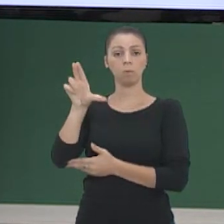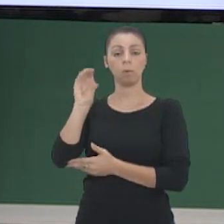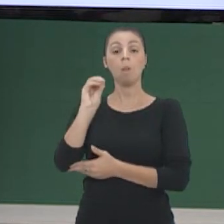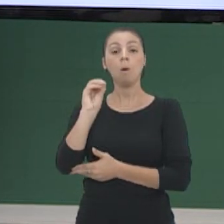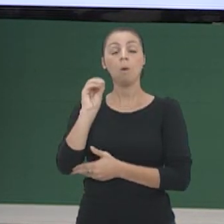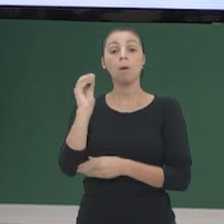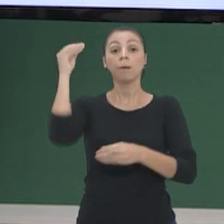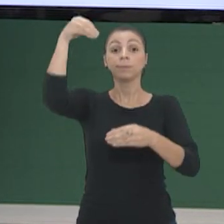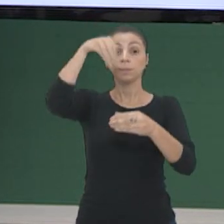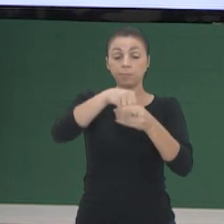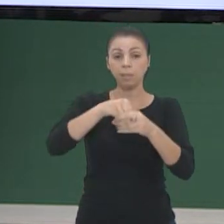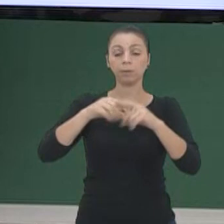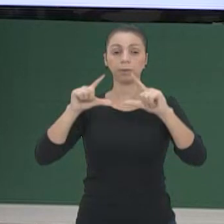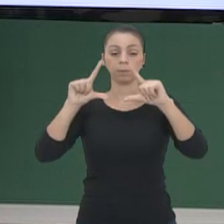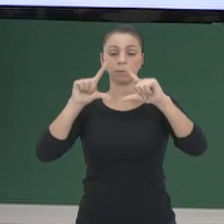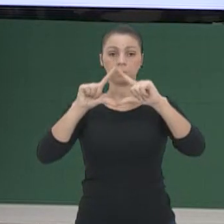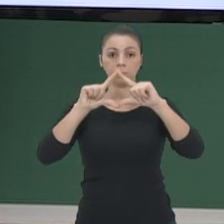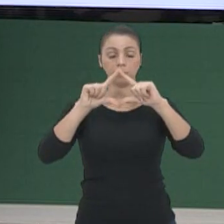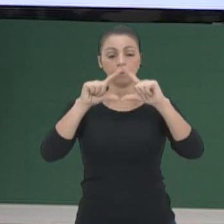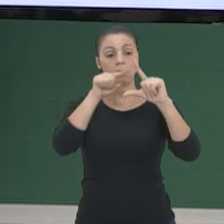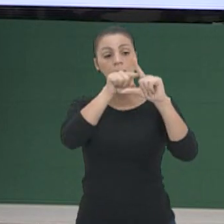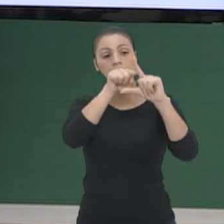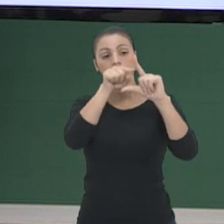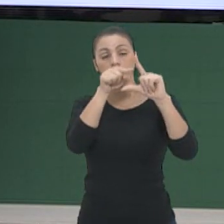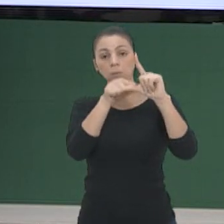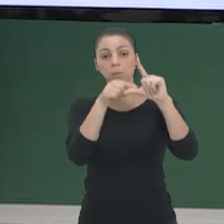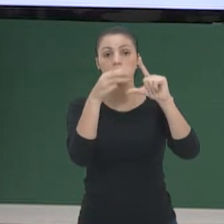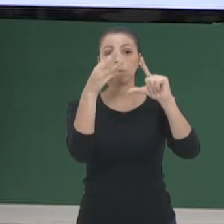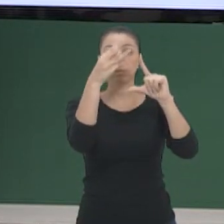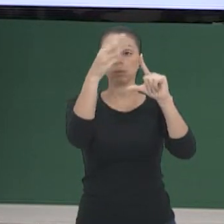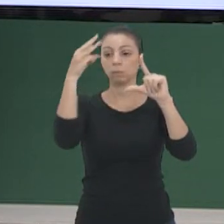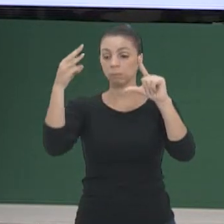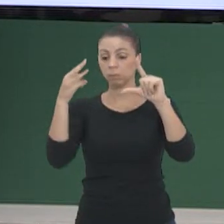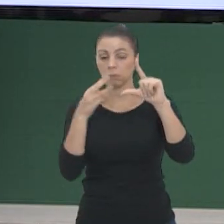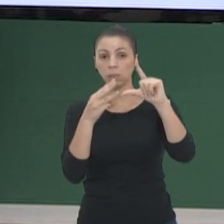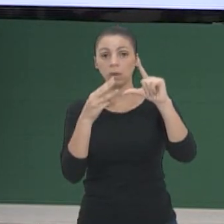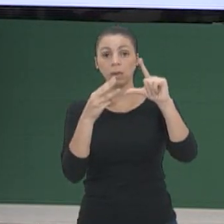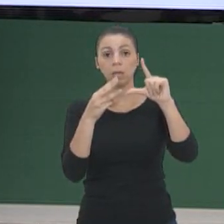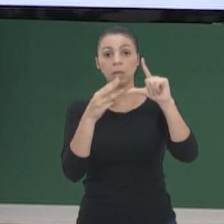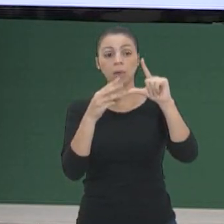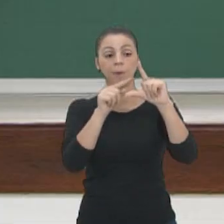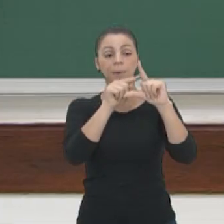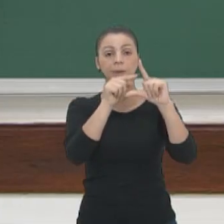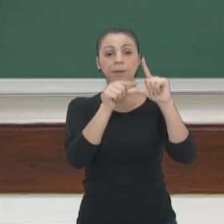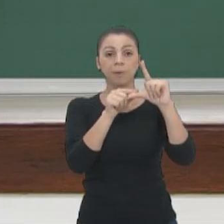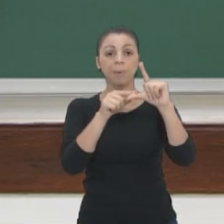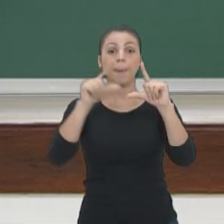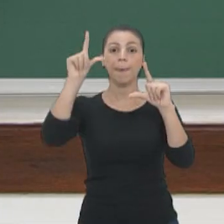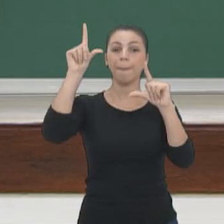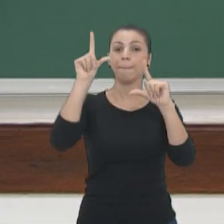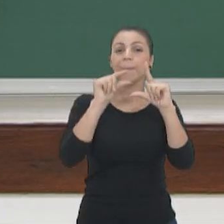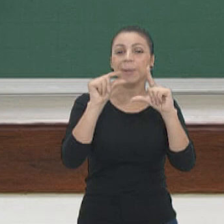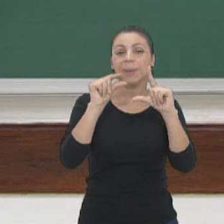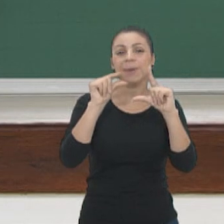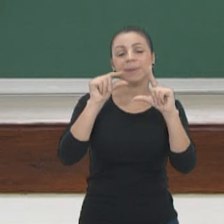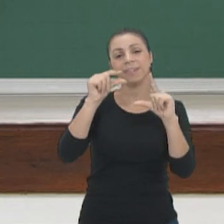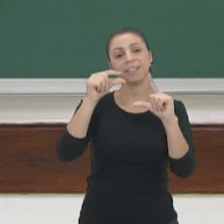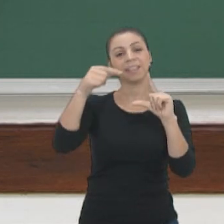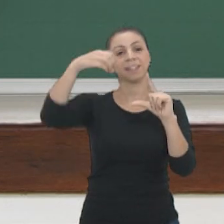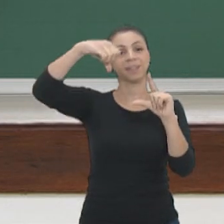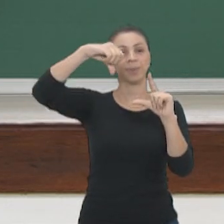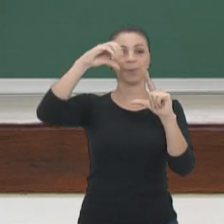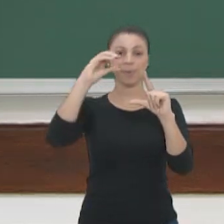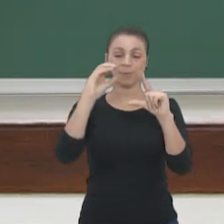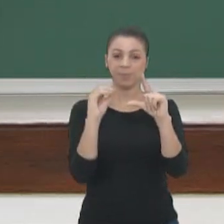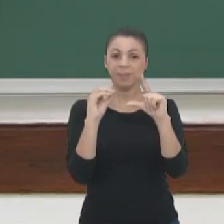que dentro dele os seus 3 ângulos possuem medidas o quê? Menores que 90 graus,